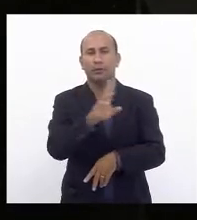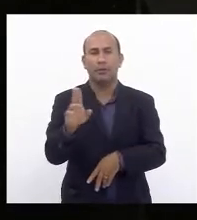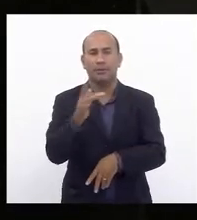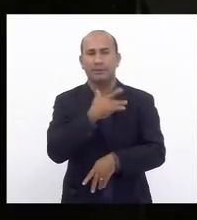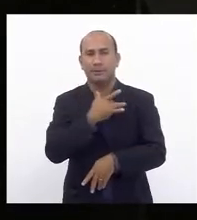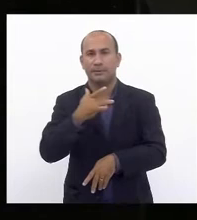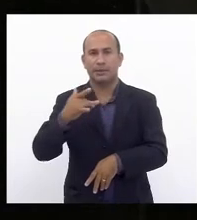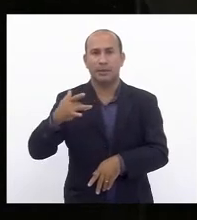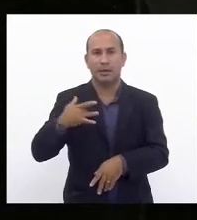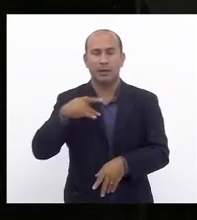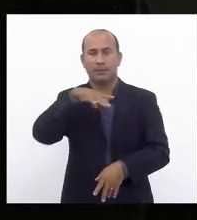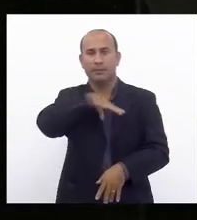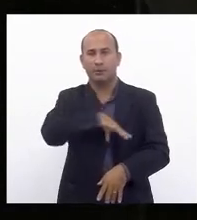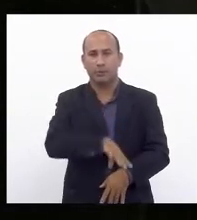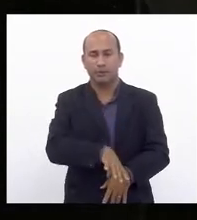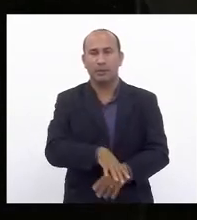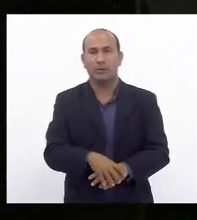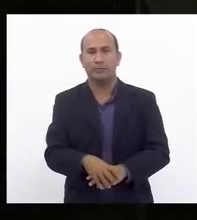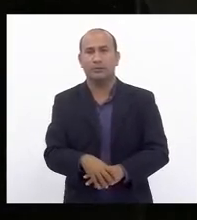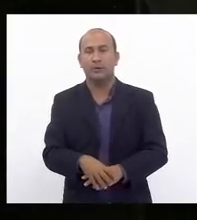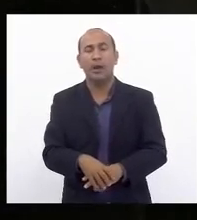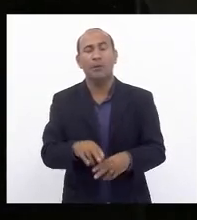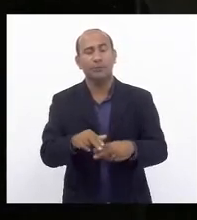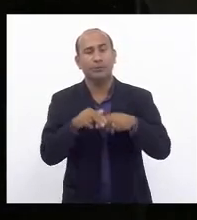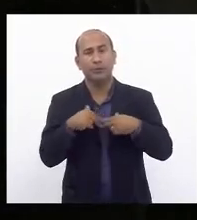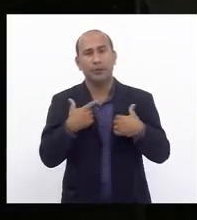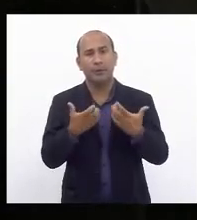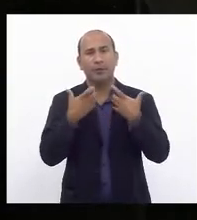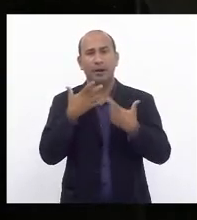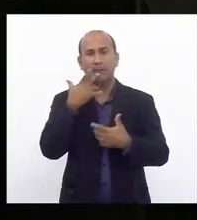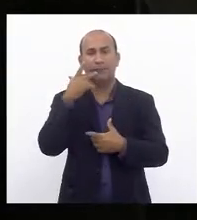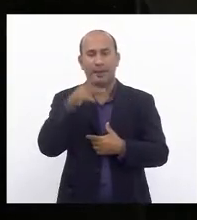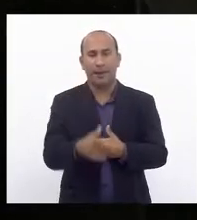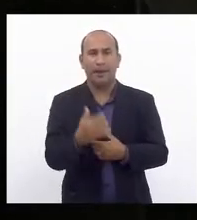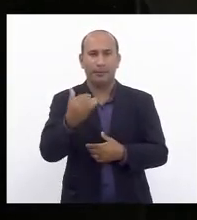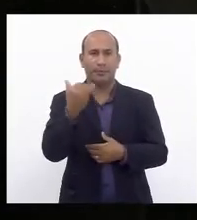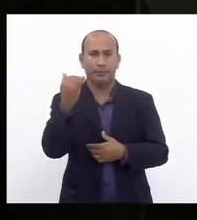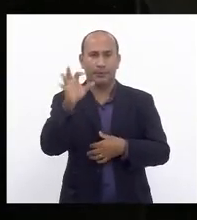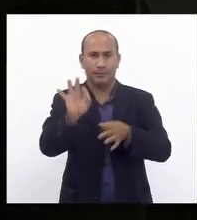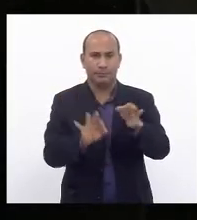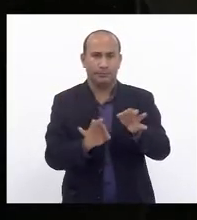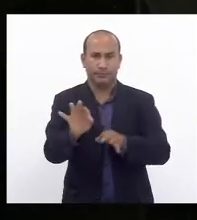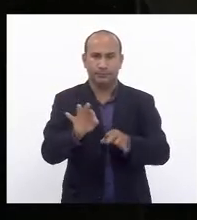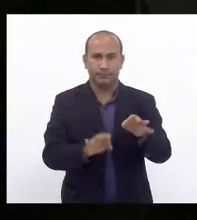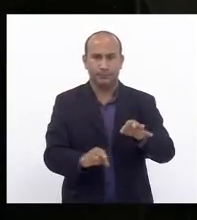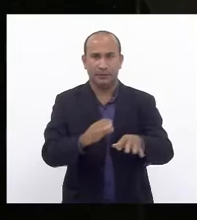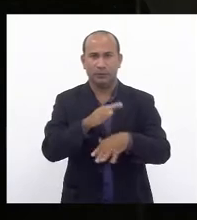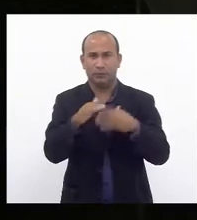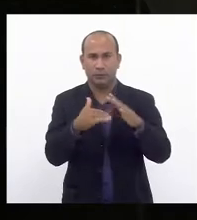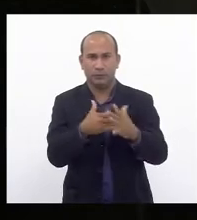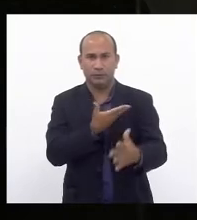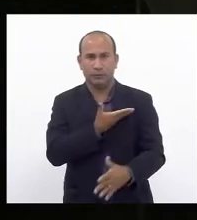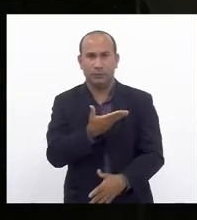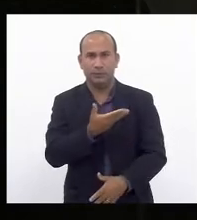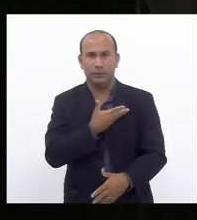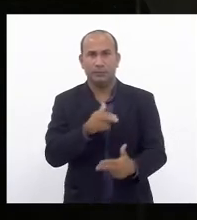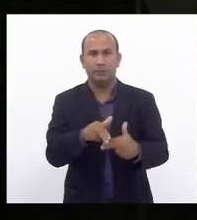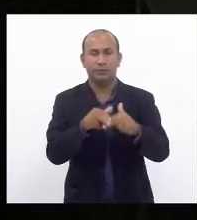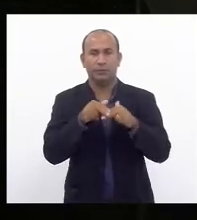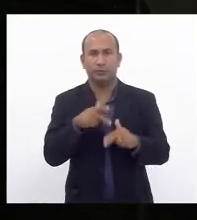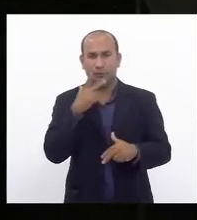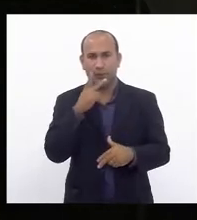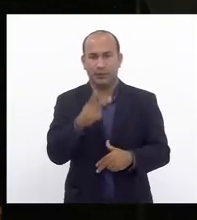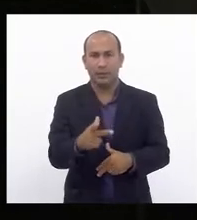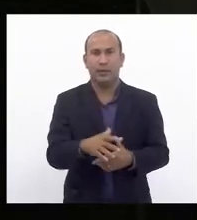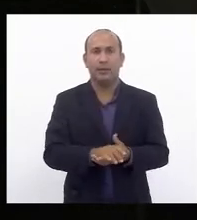saúde menstrual. Por isso, quero aqui ressaltar a importância do projeto, cumprimentar os colegas que o apresentaram, declarar